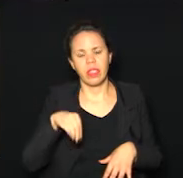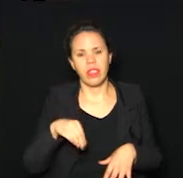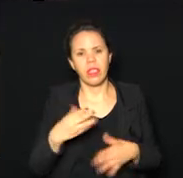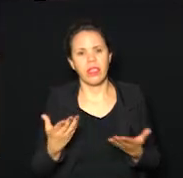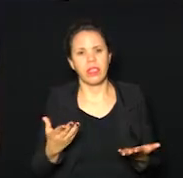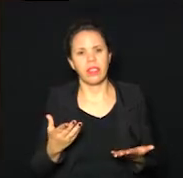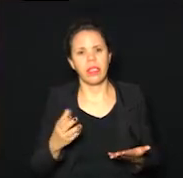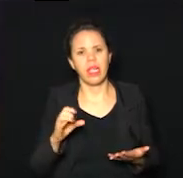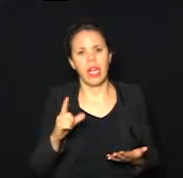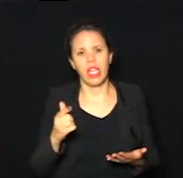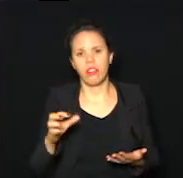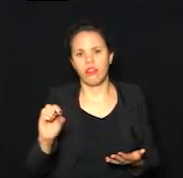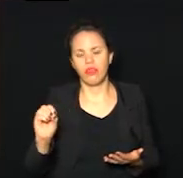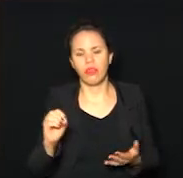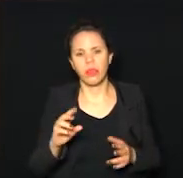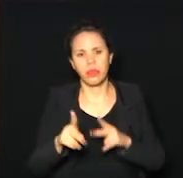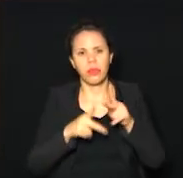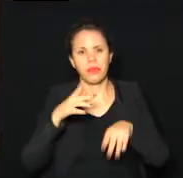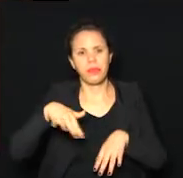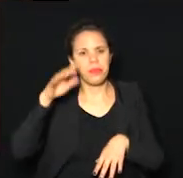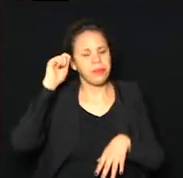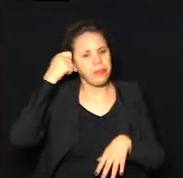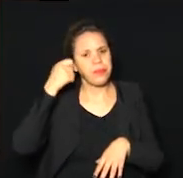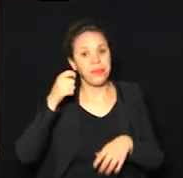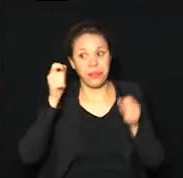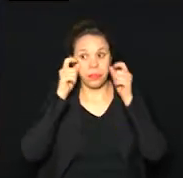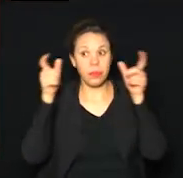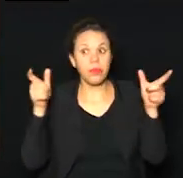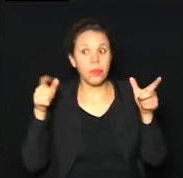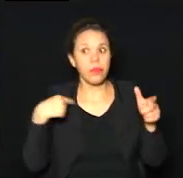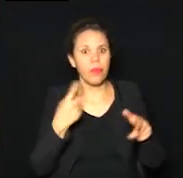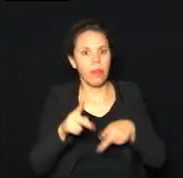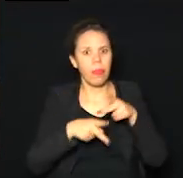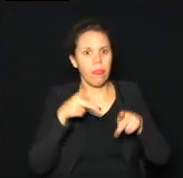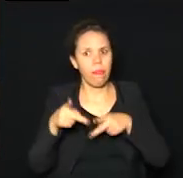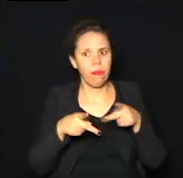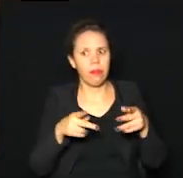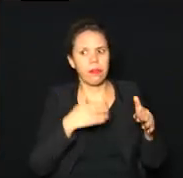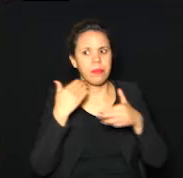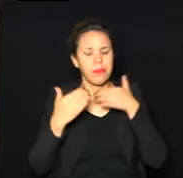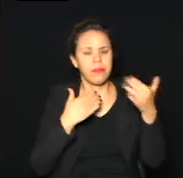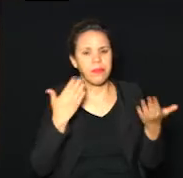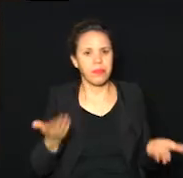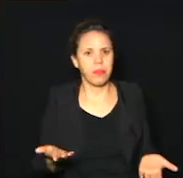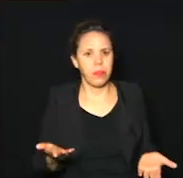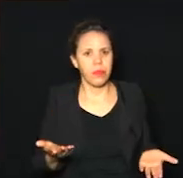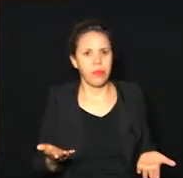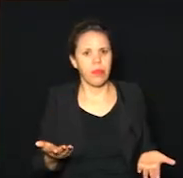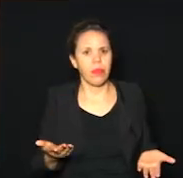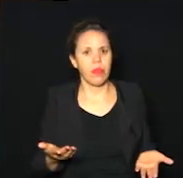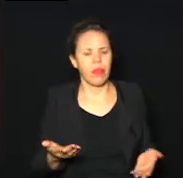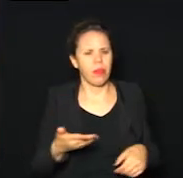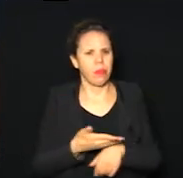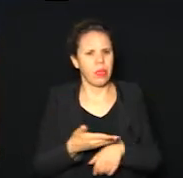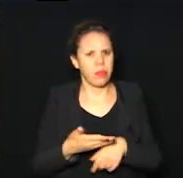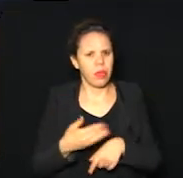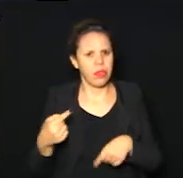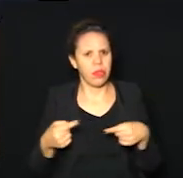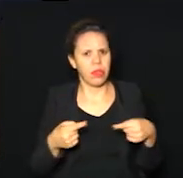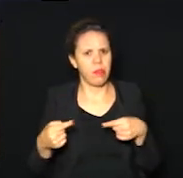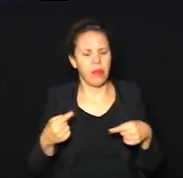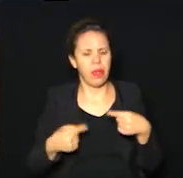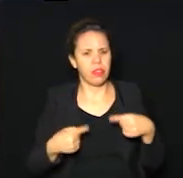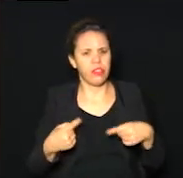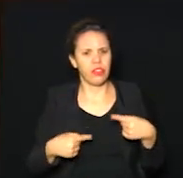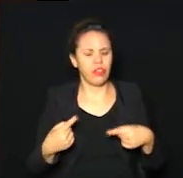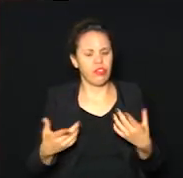da Vila União, negrada, acorde, nossa população está sendo morta. E participar de debate, ser político,